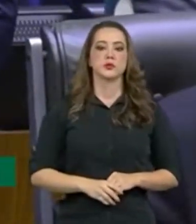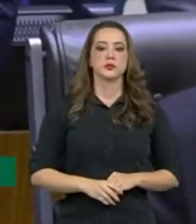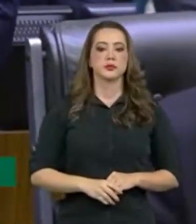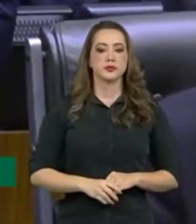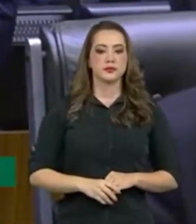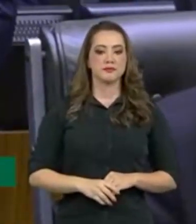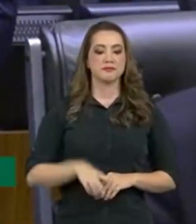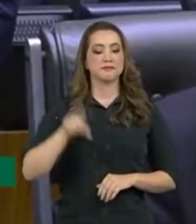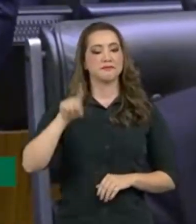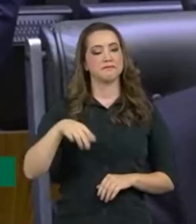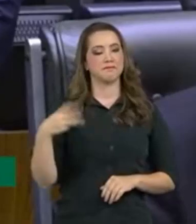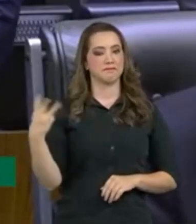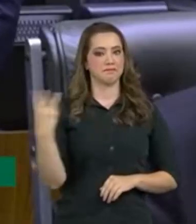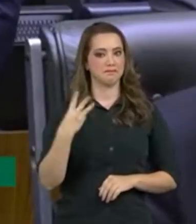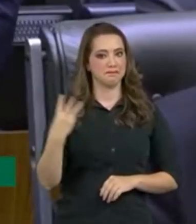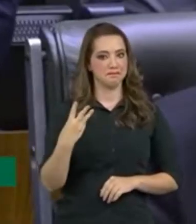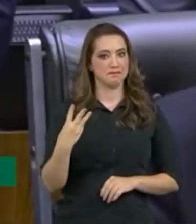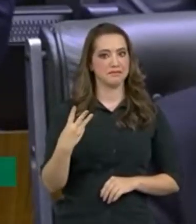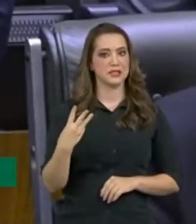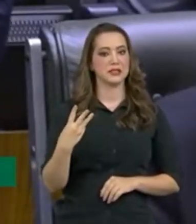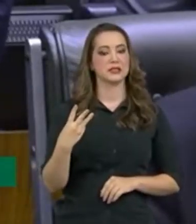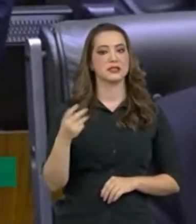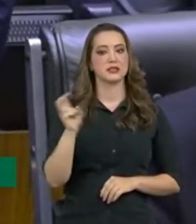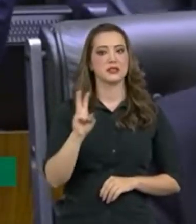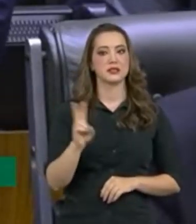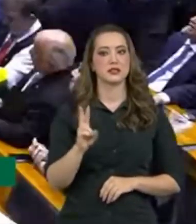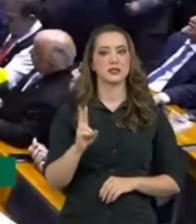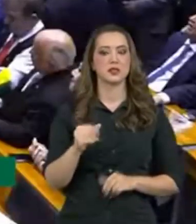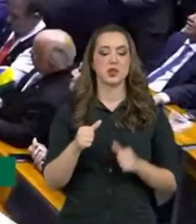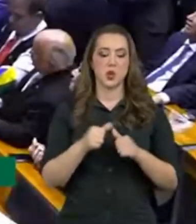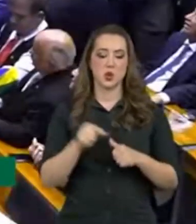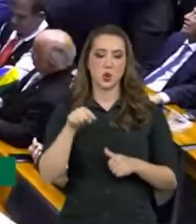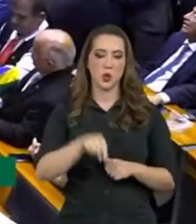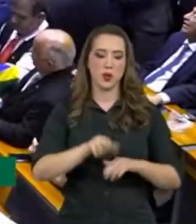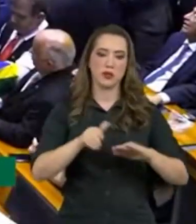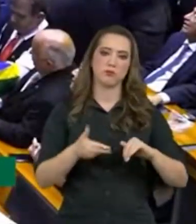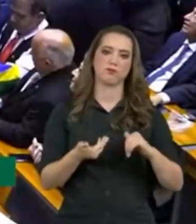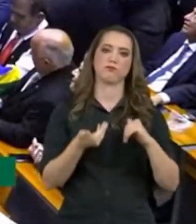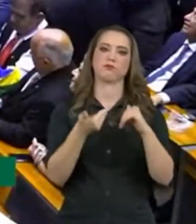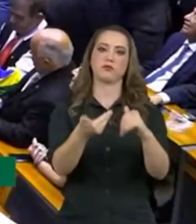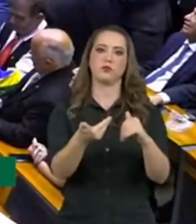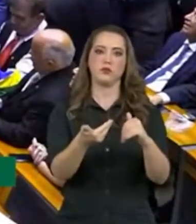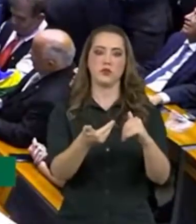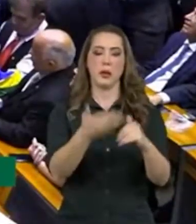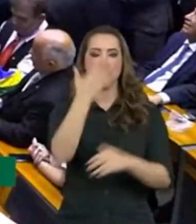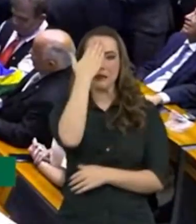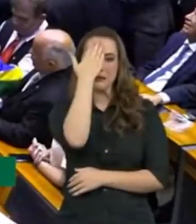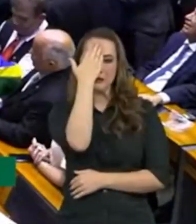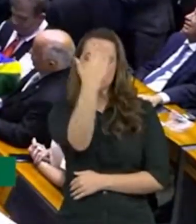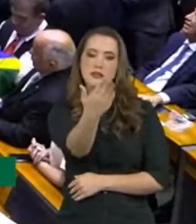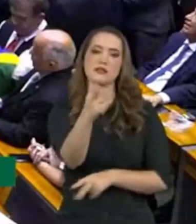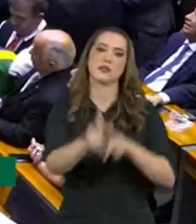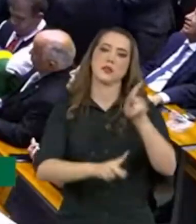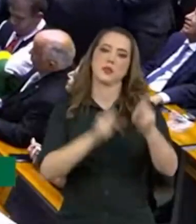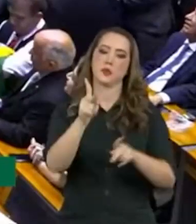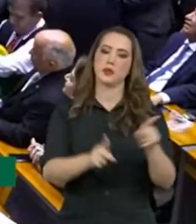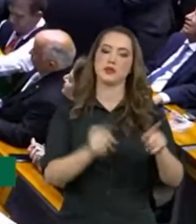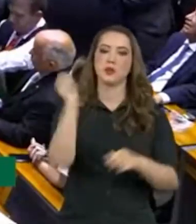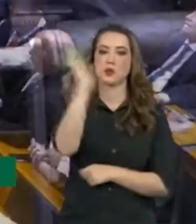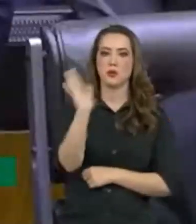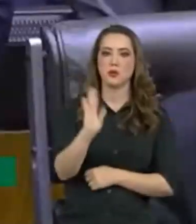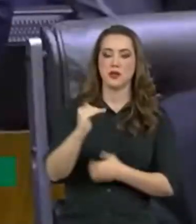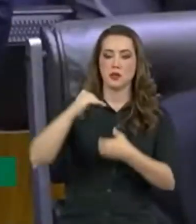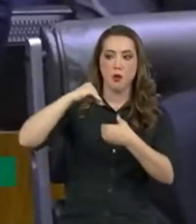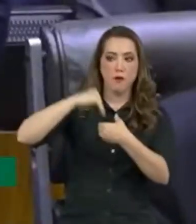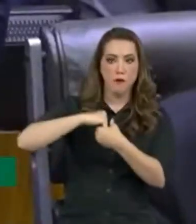Pela terceira vez, compareço a este Congresso Nacional para agradecer ao povo brasileiro o voto